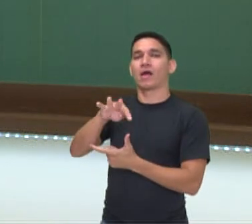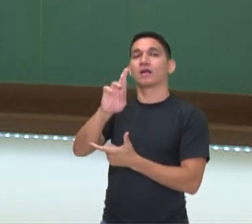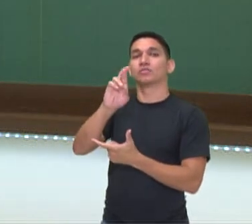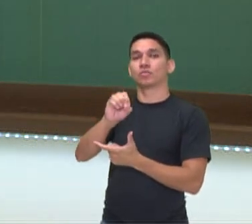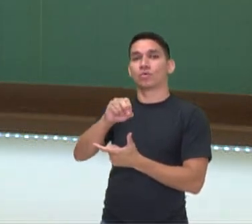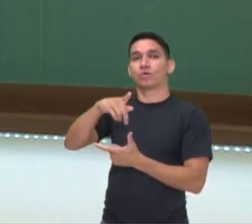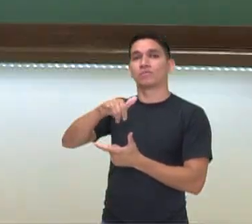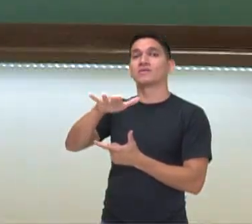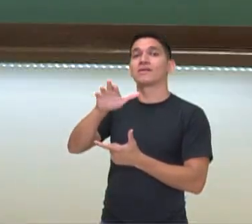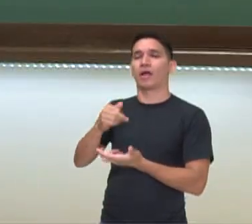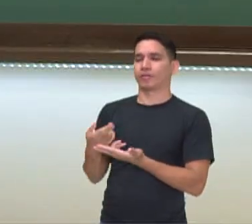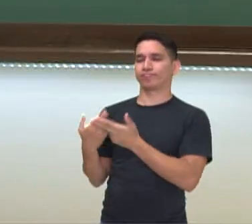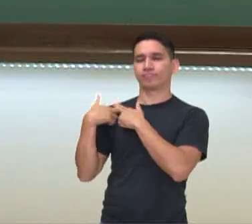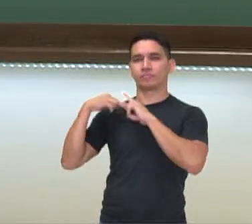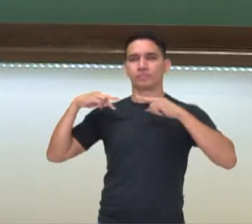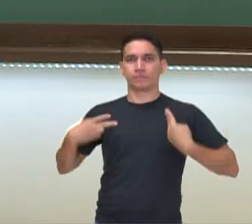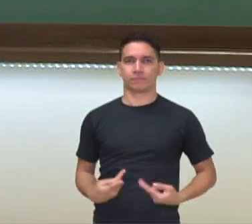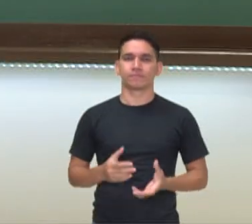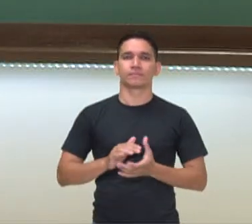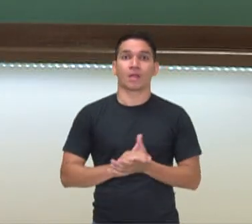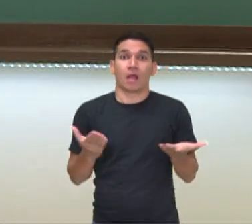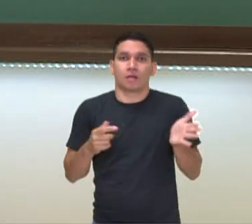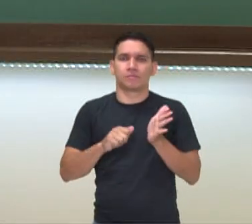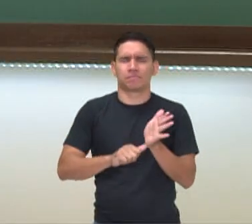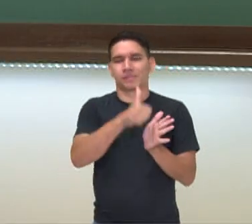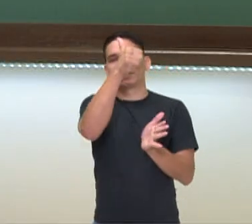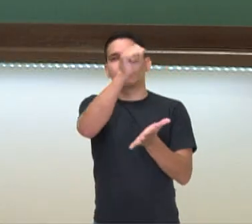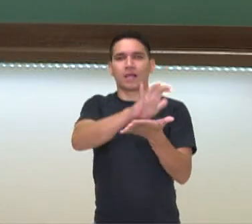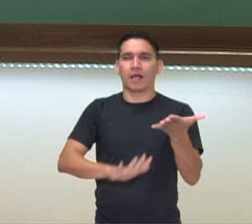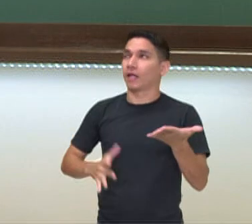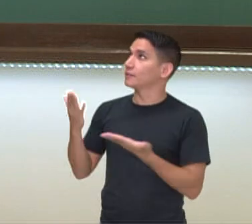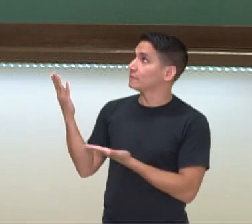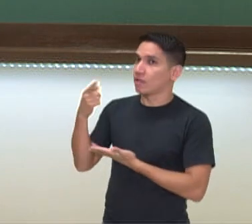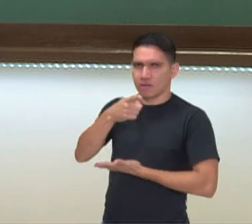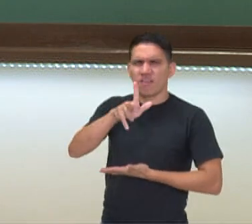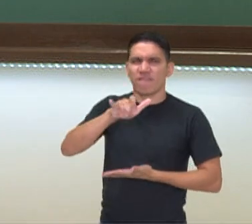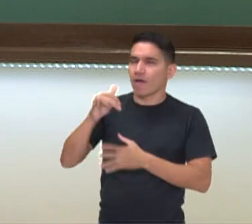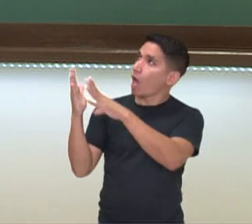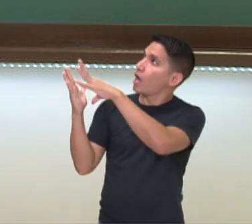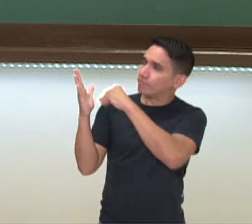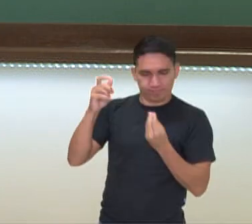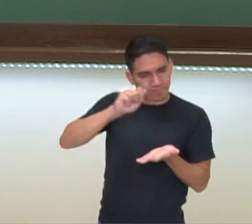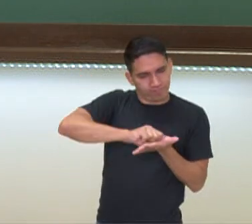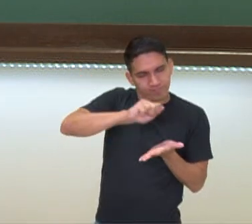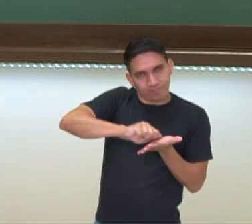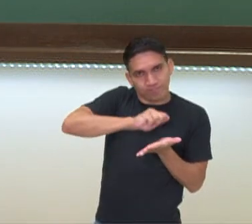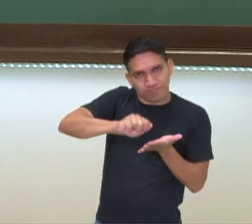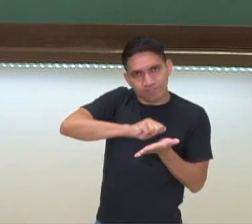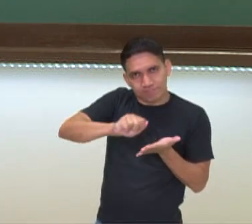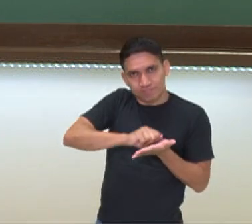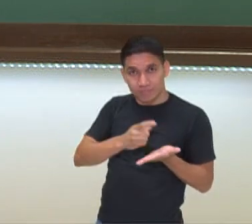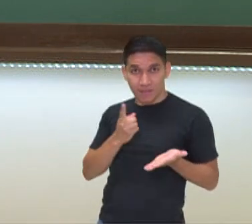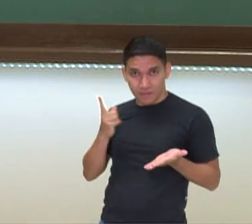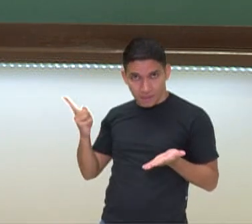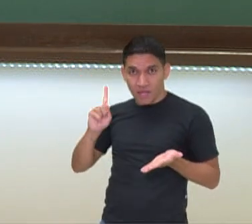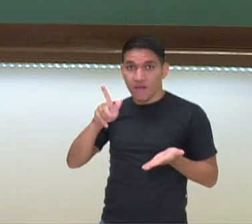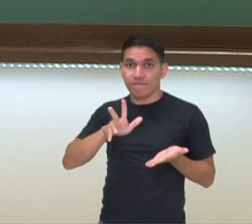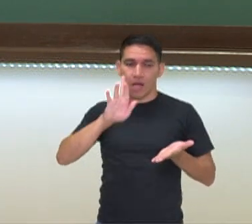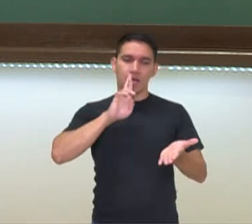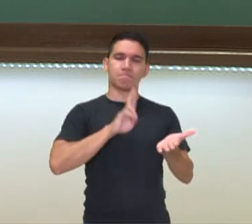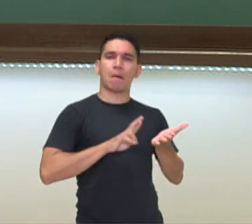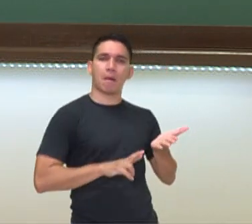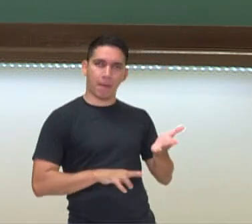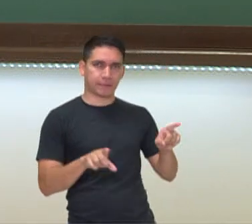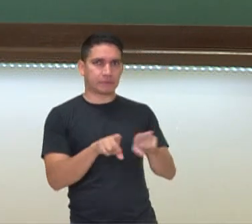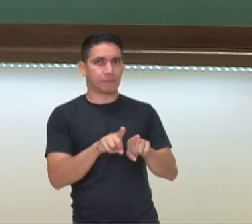antrópica. E agora a nossa primeira atividade. Agora que você vai pegar o seu caderno, sua caneta, vai anotar essa atividade e vai